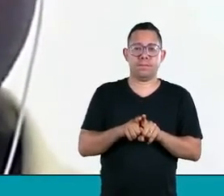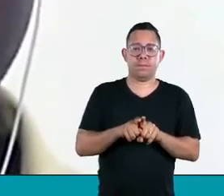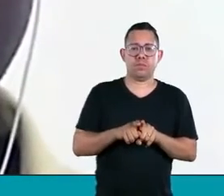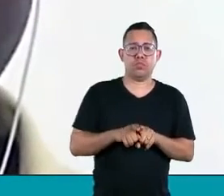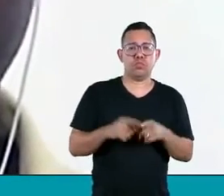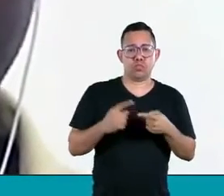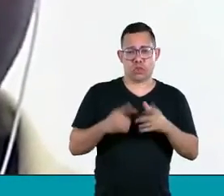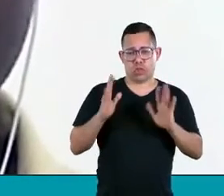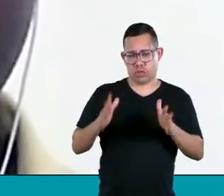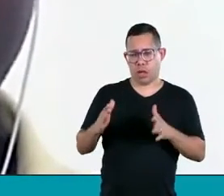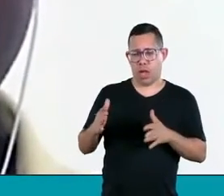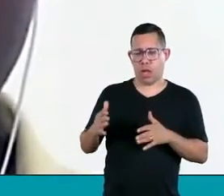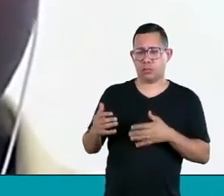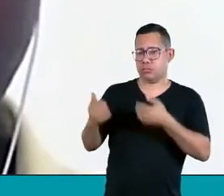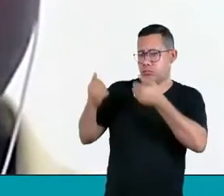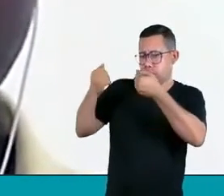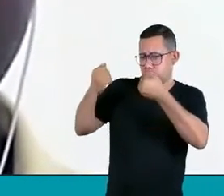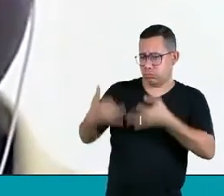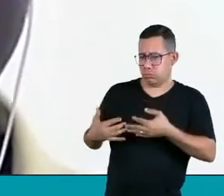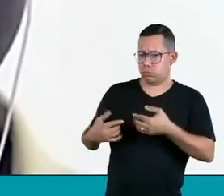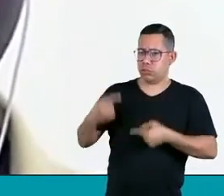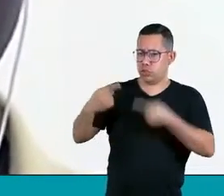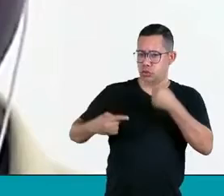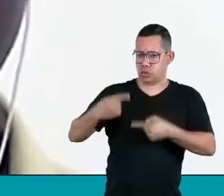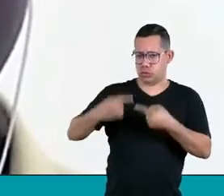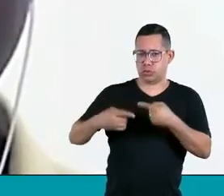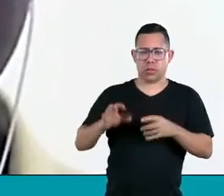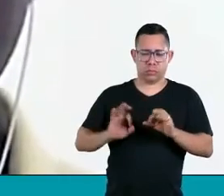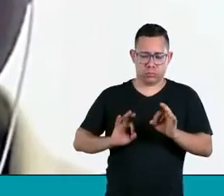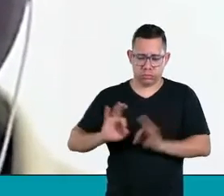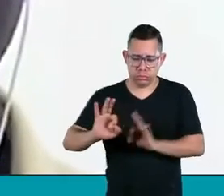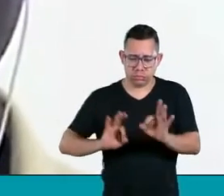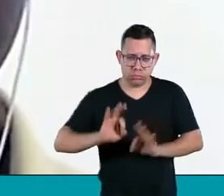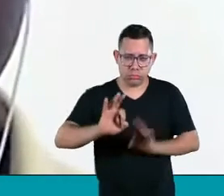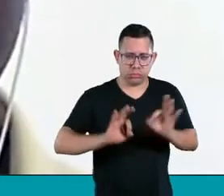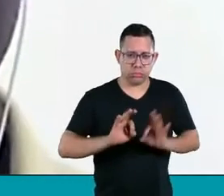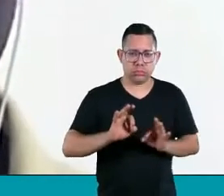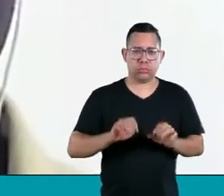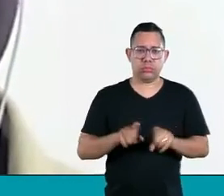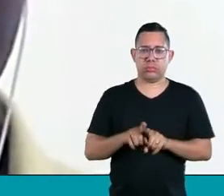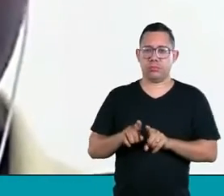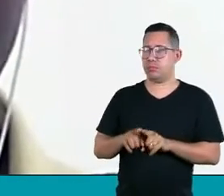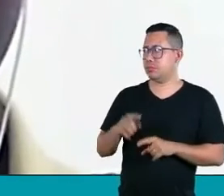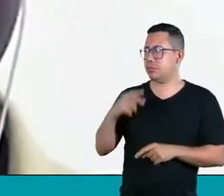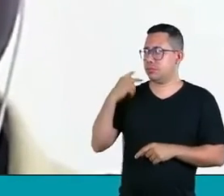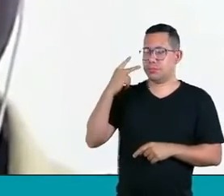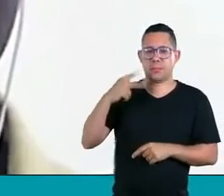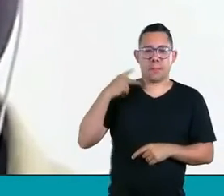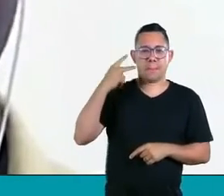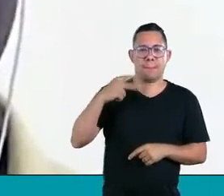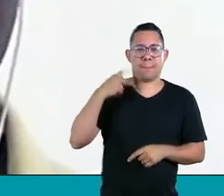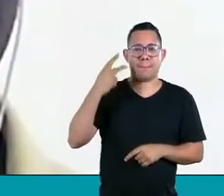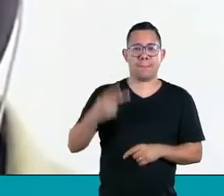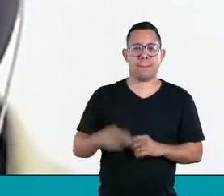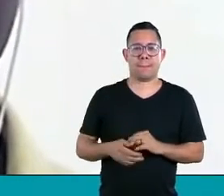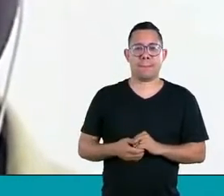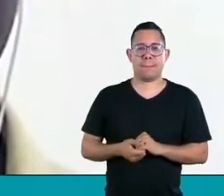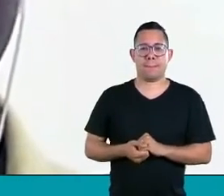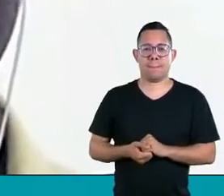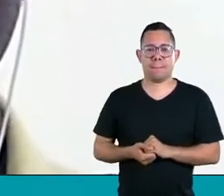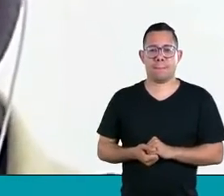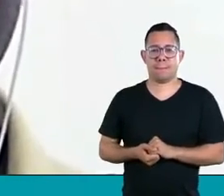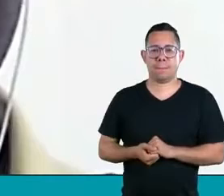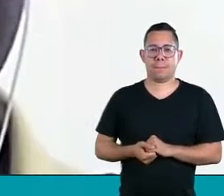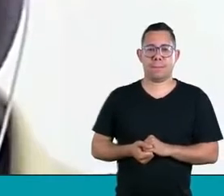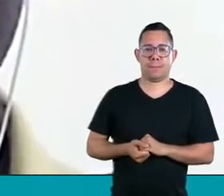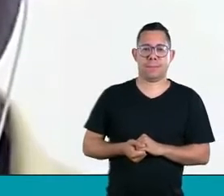do que foi discutido, do que foi pensado, inclusive, do ponto de vista de organização de políticas educacionais, de organização da estrutura escolar no